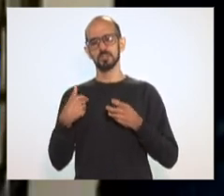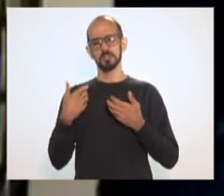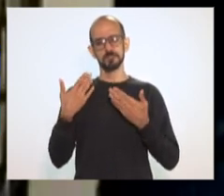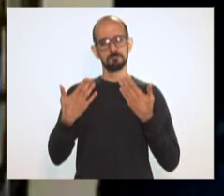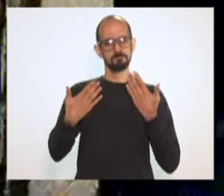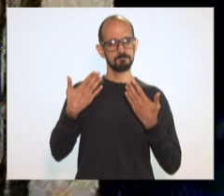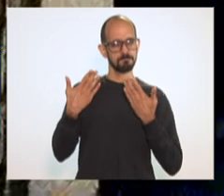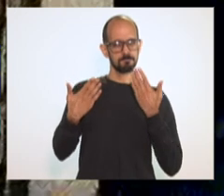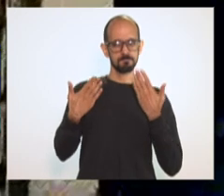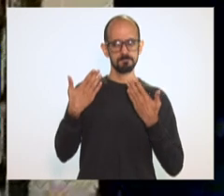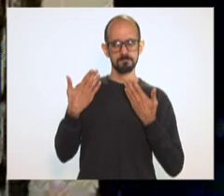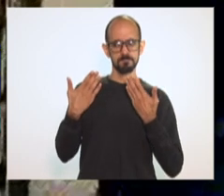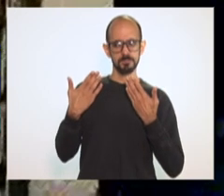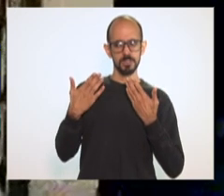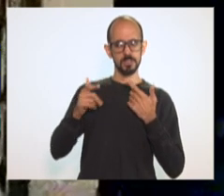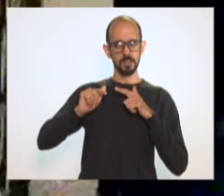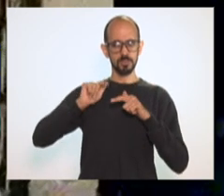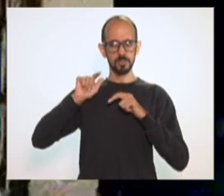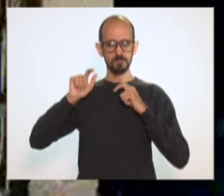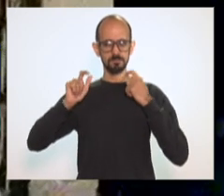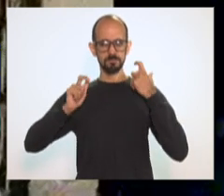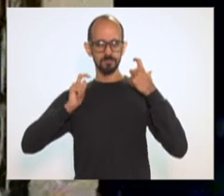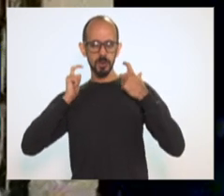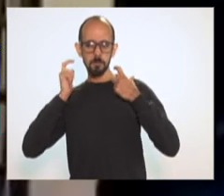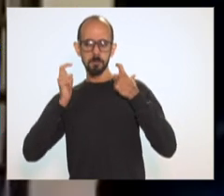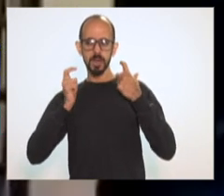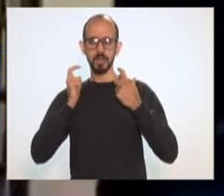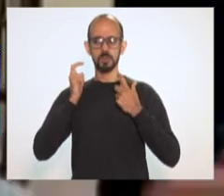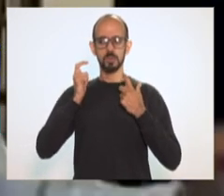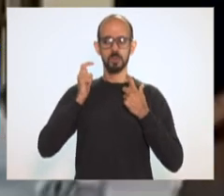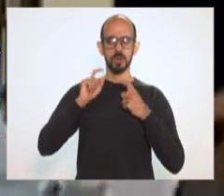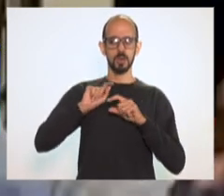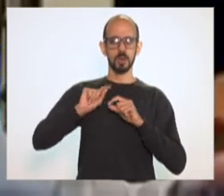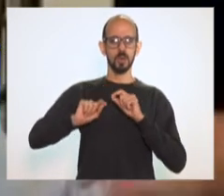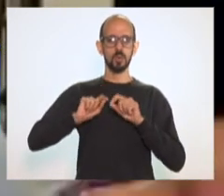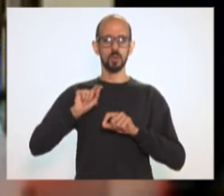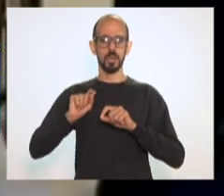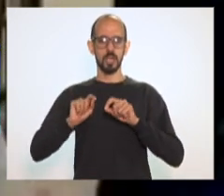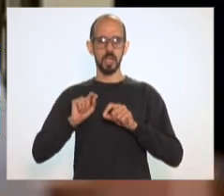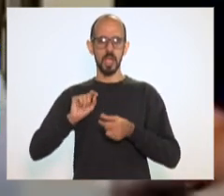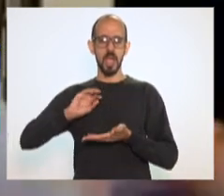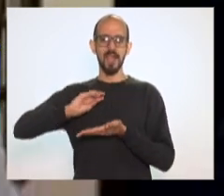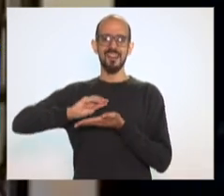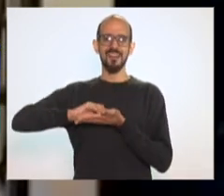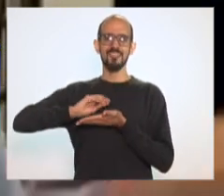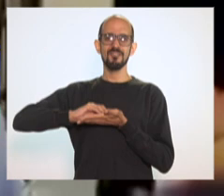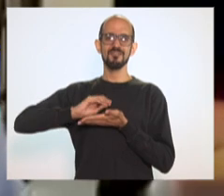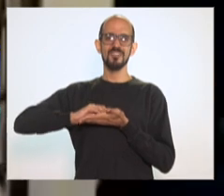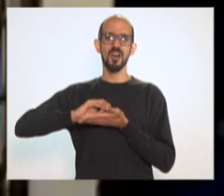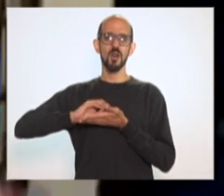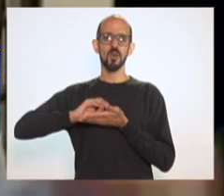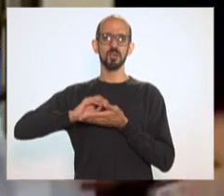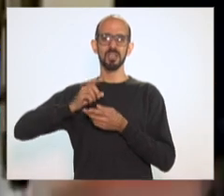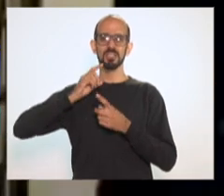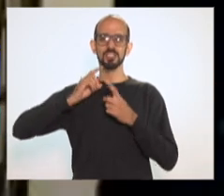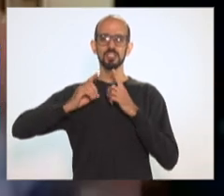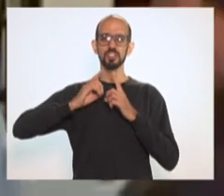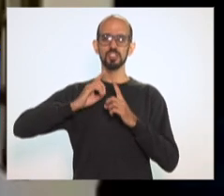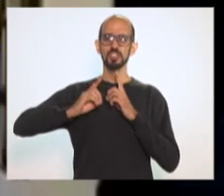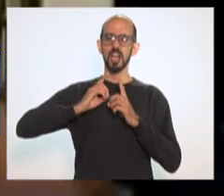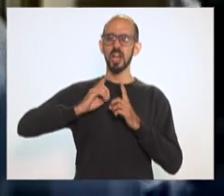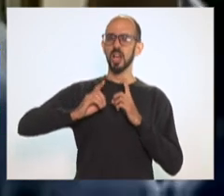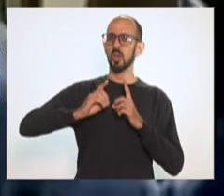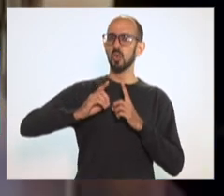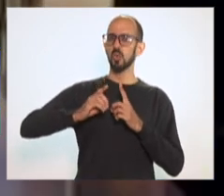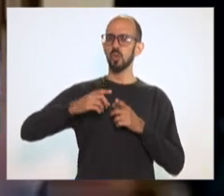trabalhado como objeto de preocupação minha é a falta de diálogo que não existe